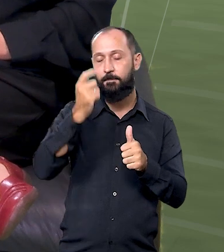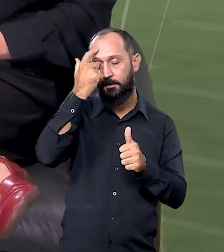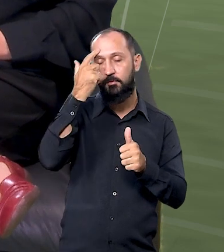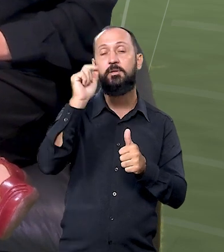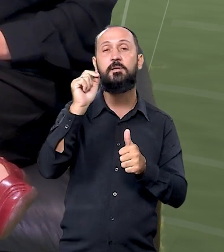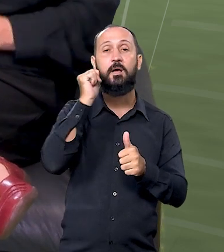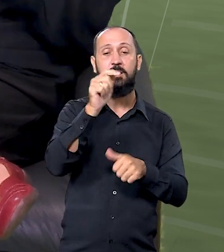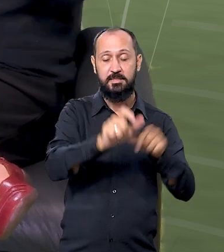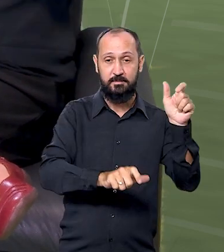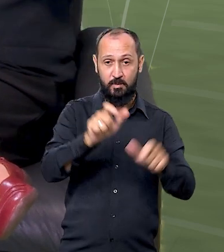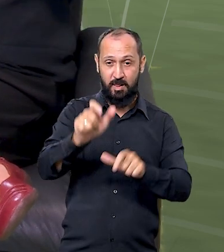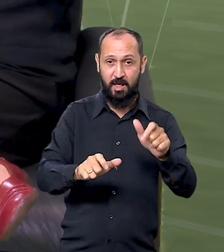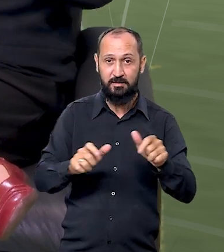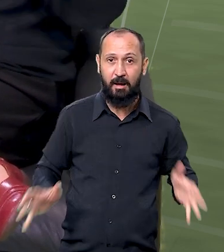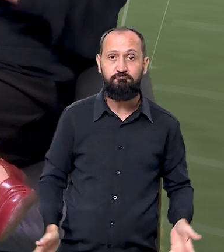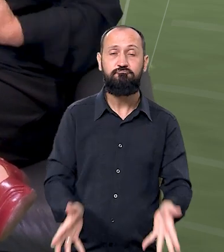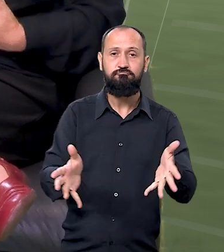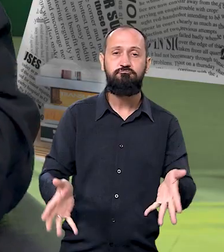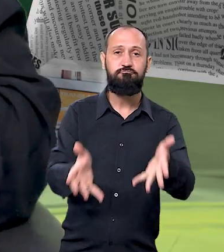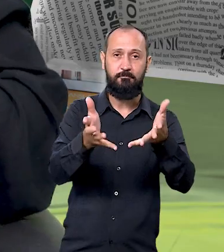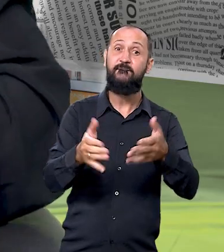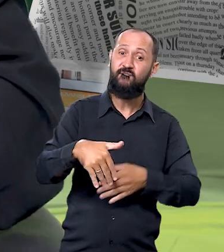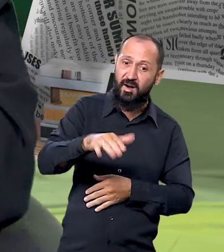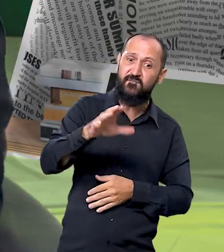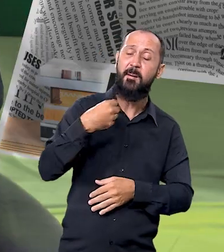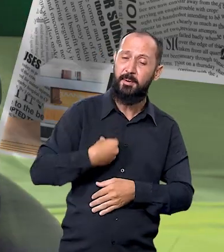eu compreendo, incentivar as mulheres a participarem,